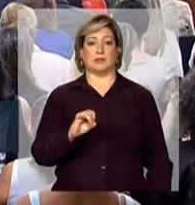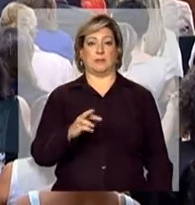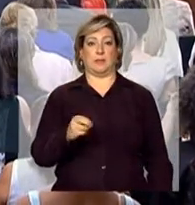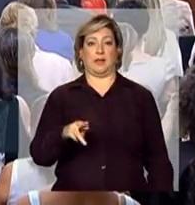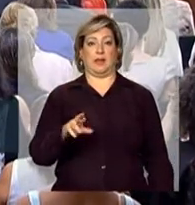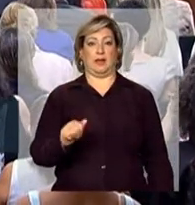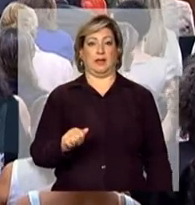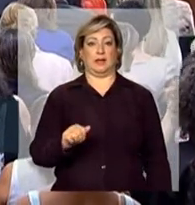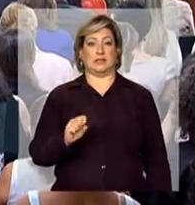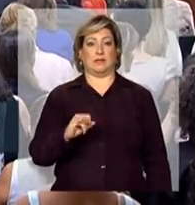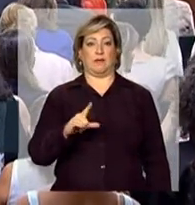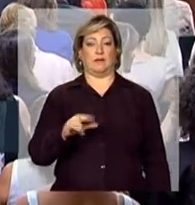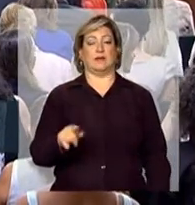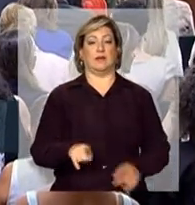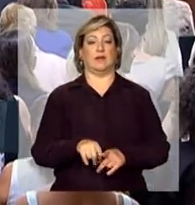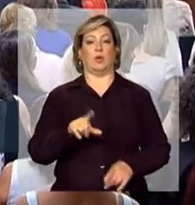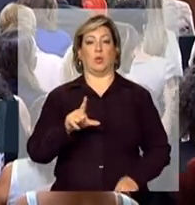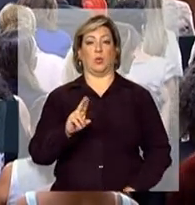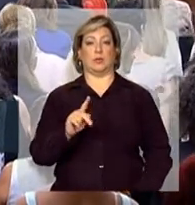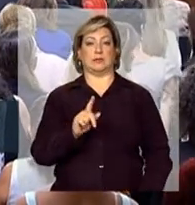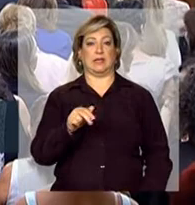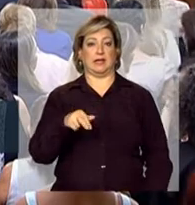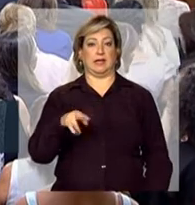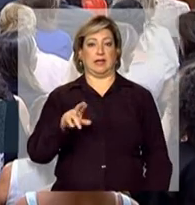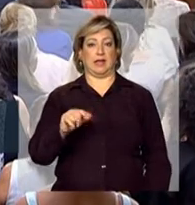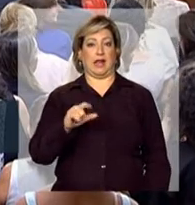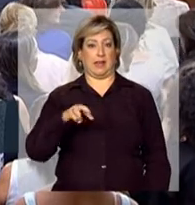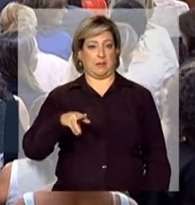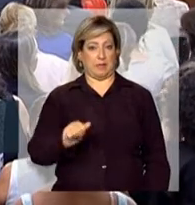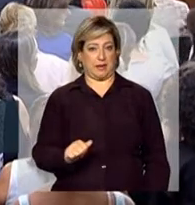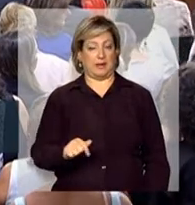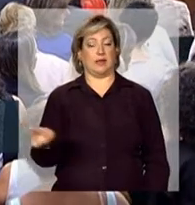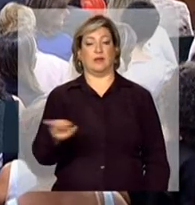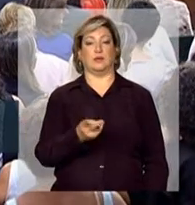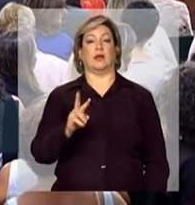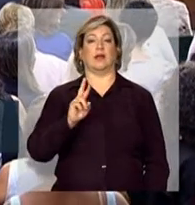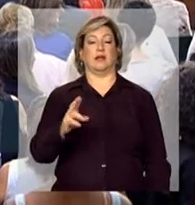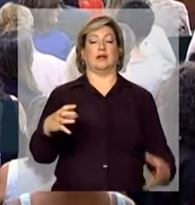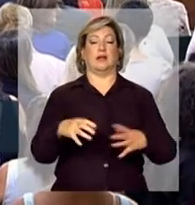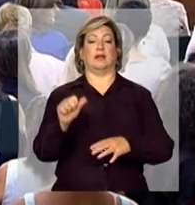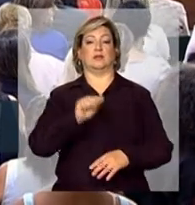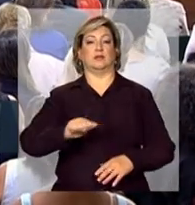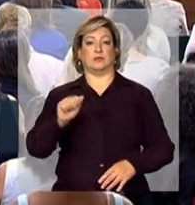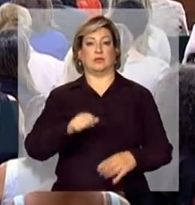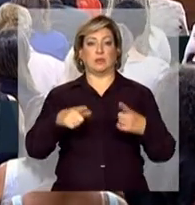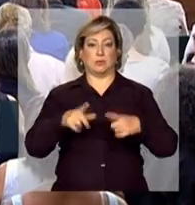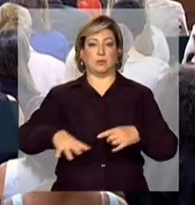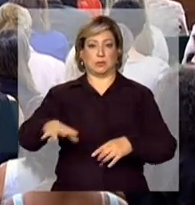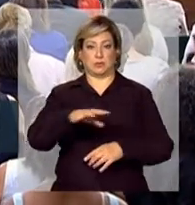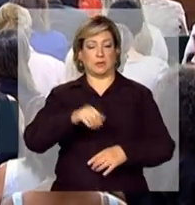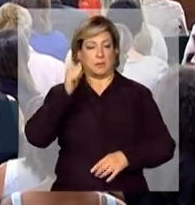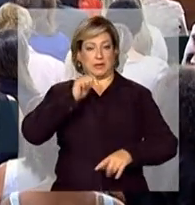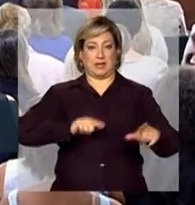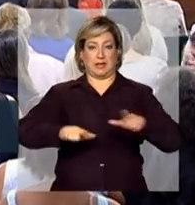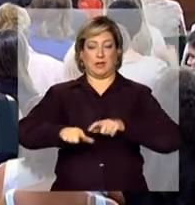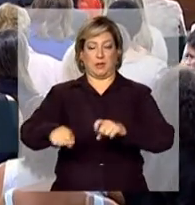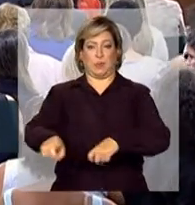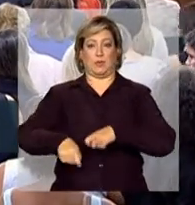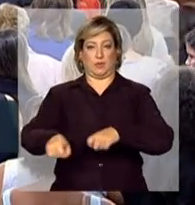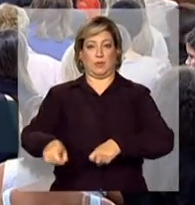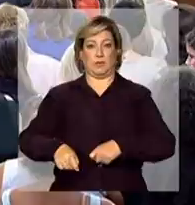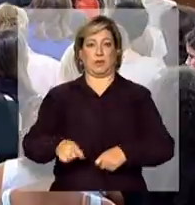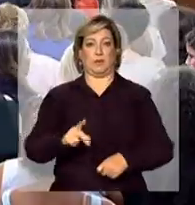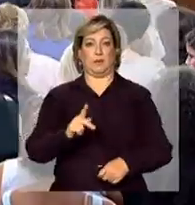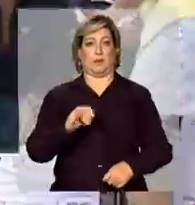Silva elusa Mira Ferreira Lima representantes da associação Regional de mulheres trabalhadoras Rurais